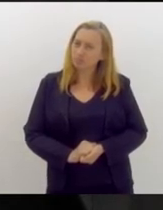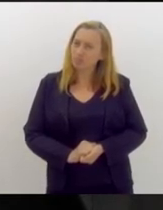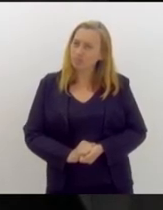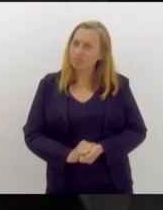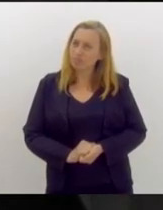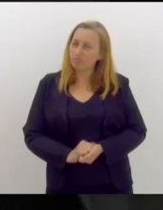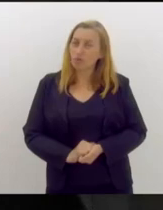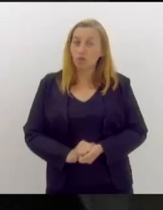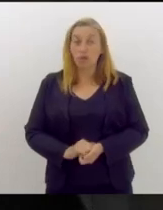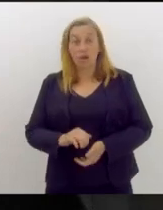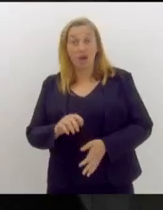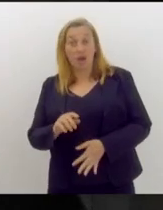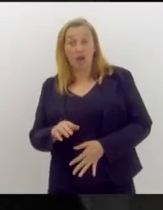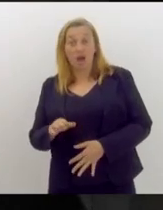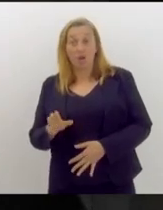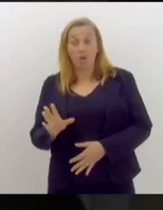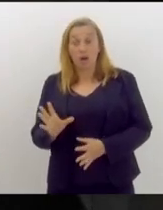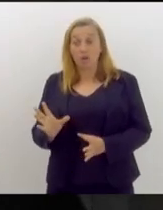protegidos